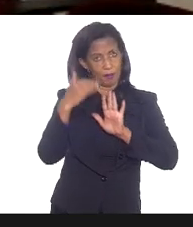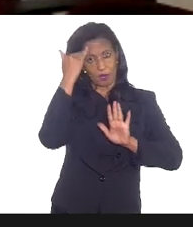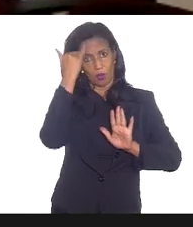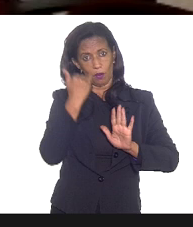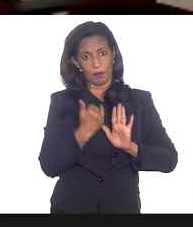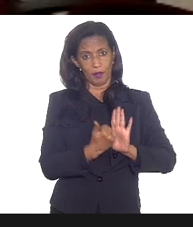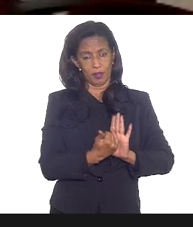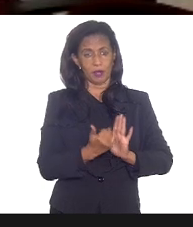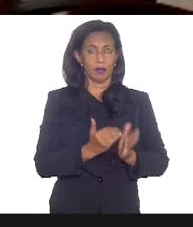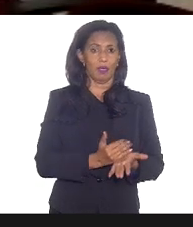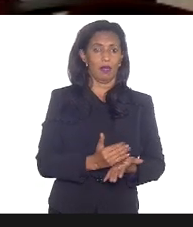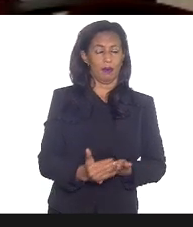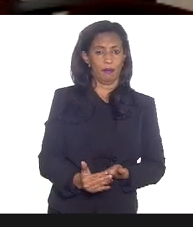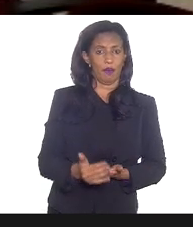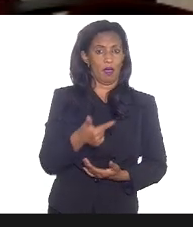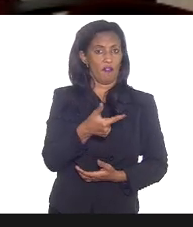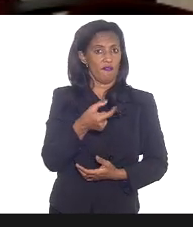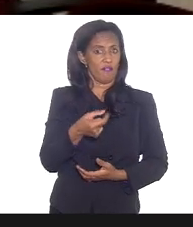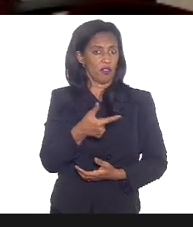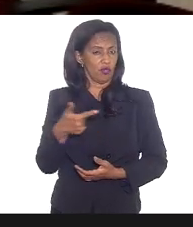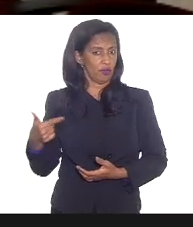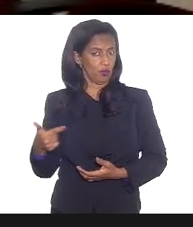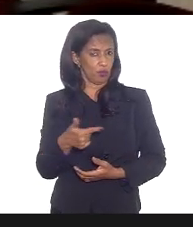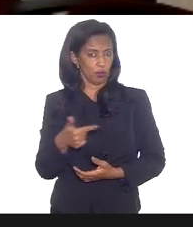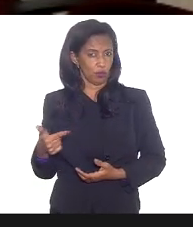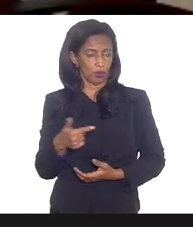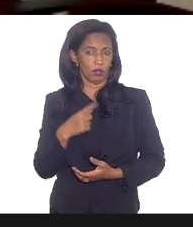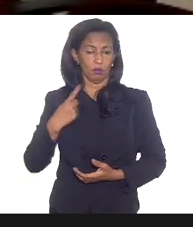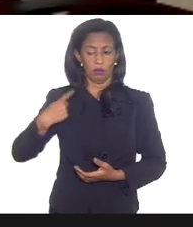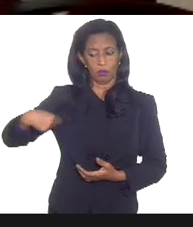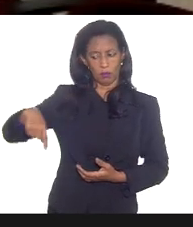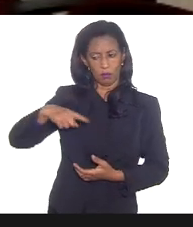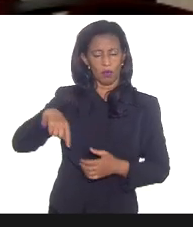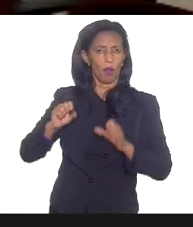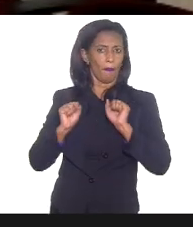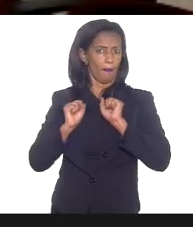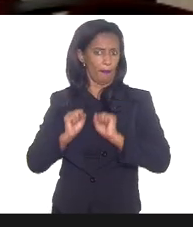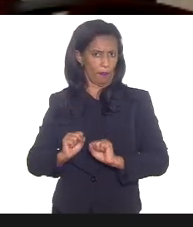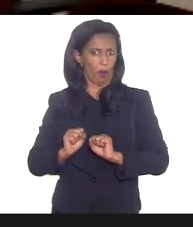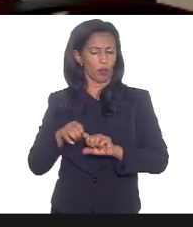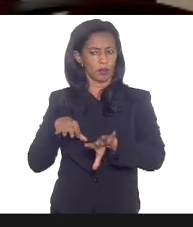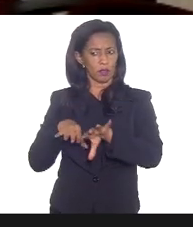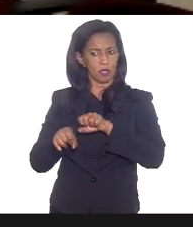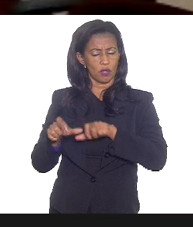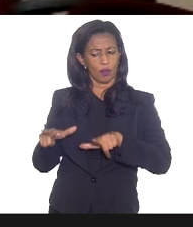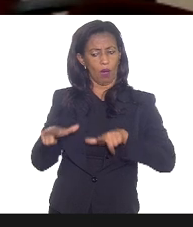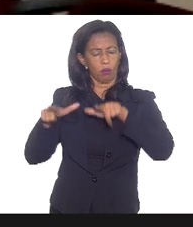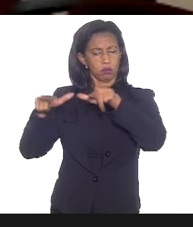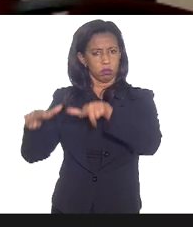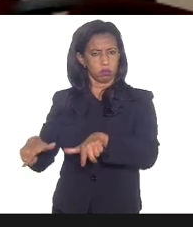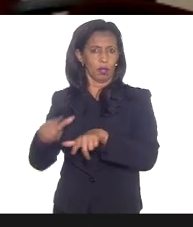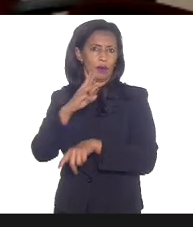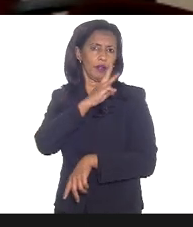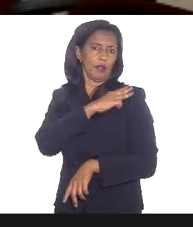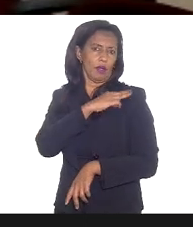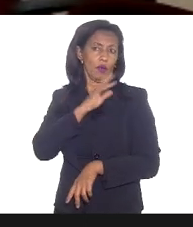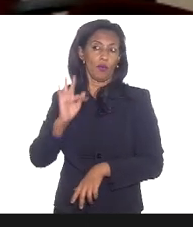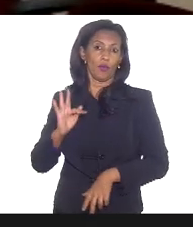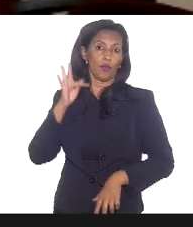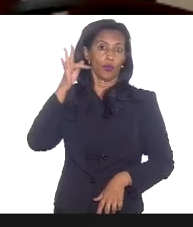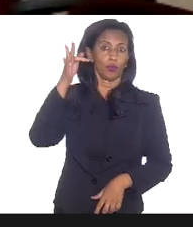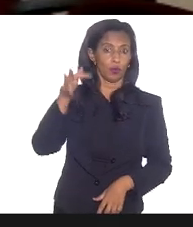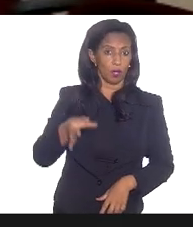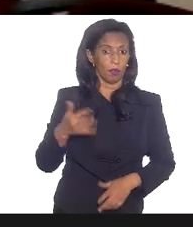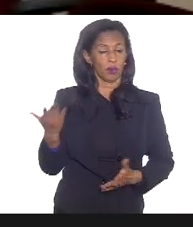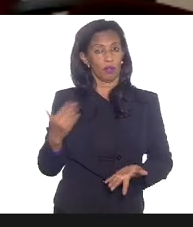cumprida a partir de 2022 para que a gente possa certificar os nossos alunos do ensino médio futuramente.